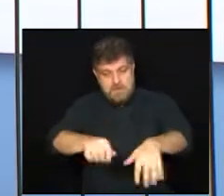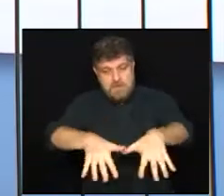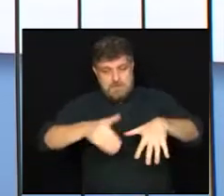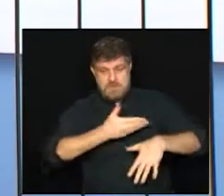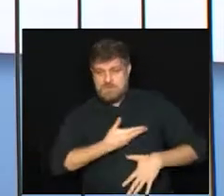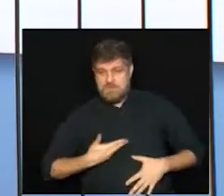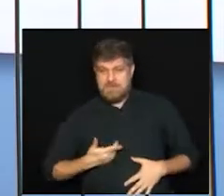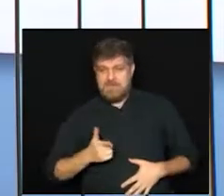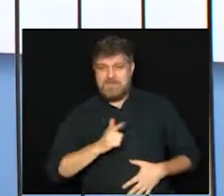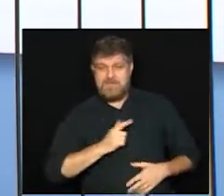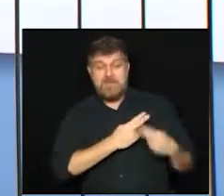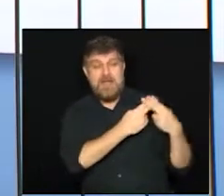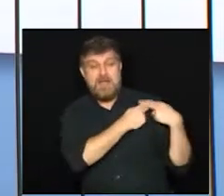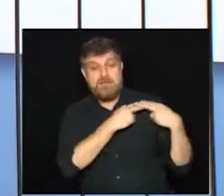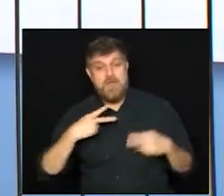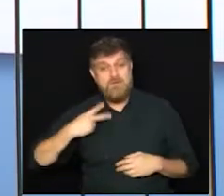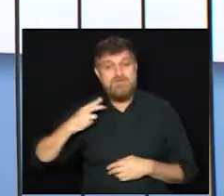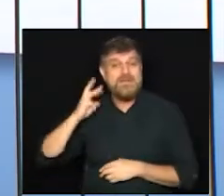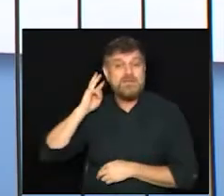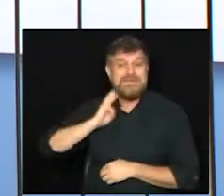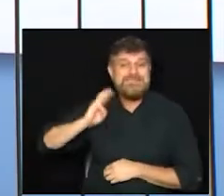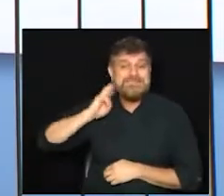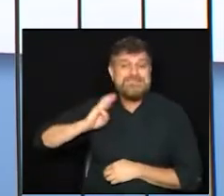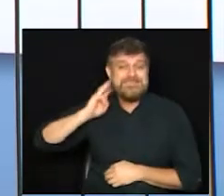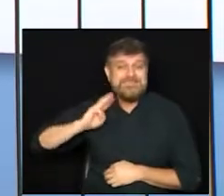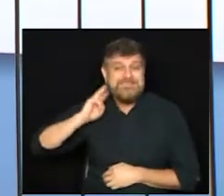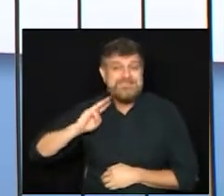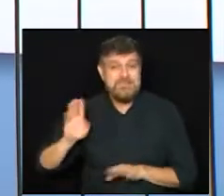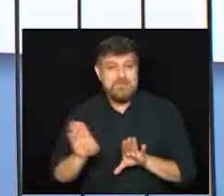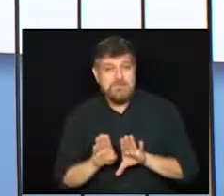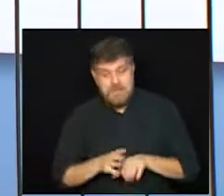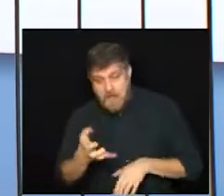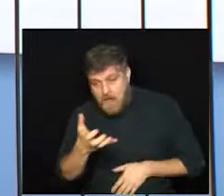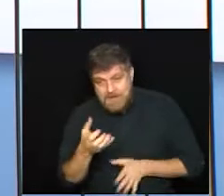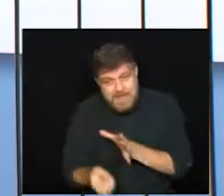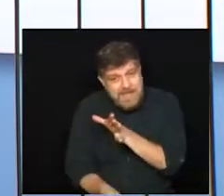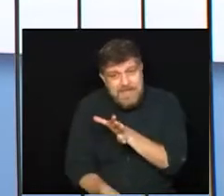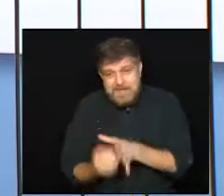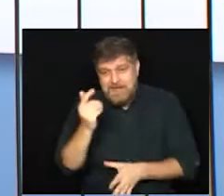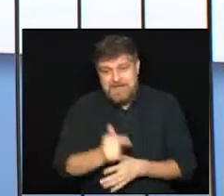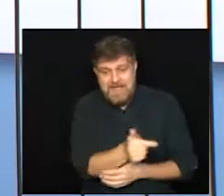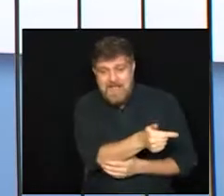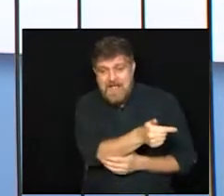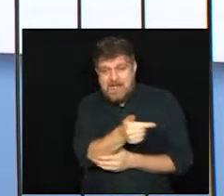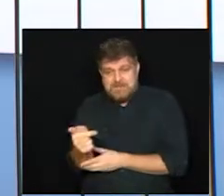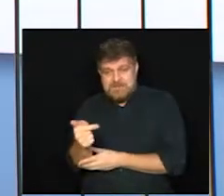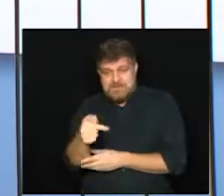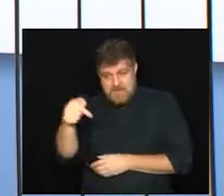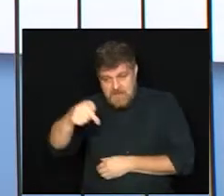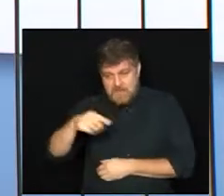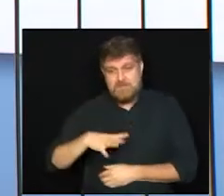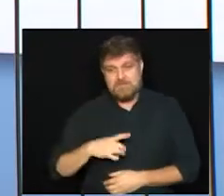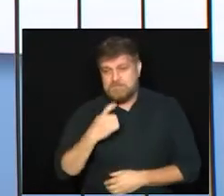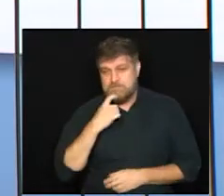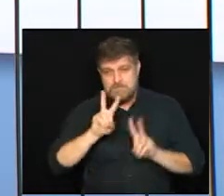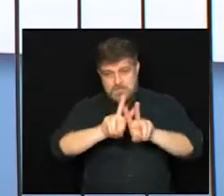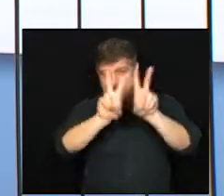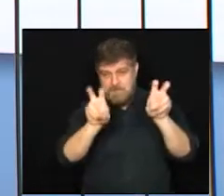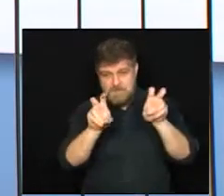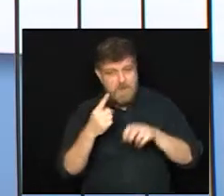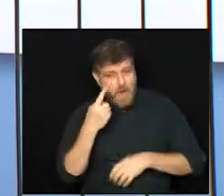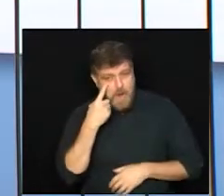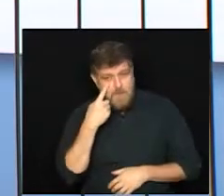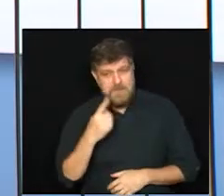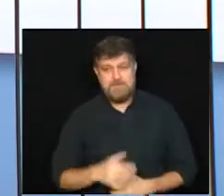pública comandada pelo vereador Cecílio Santos, que quer criar a semana no município sobre o tema.